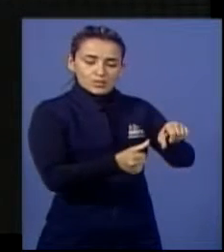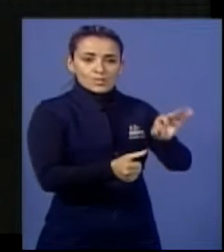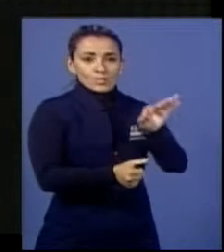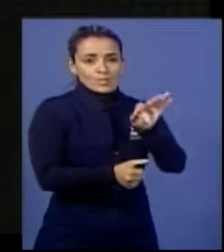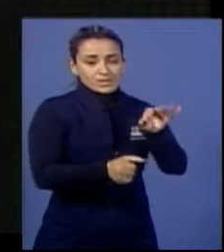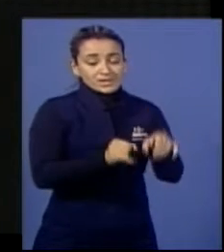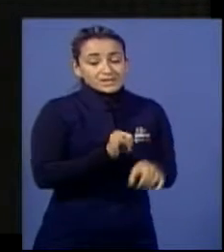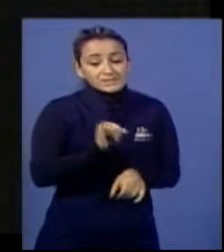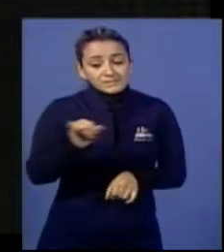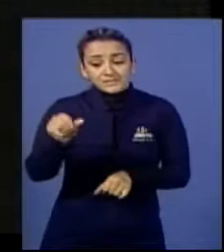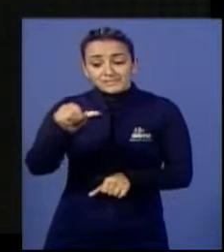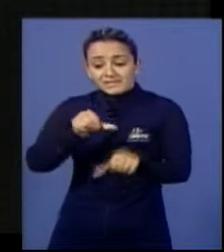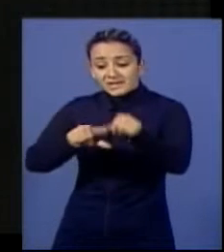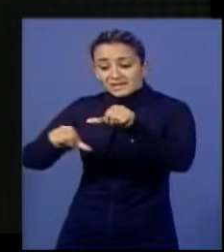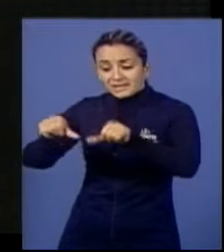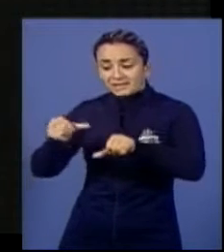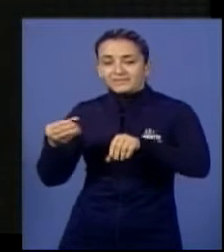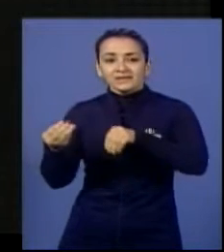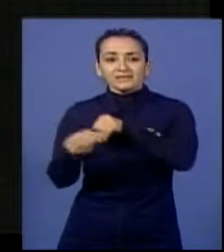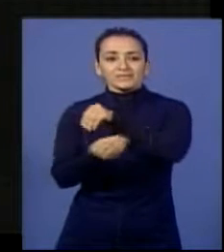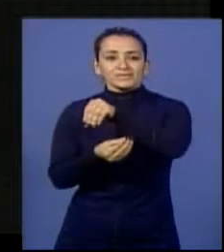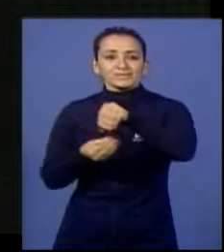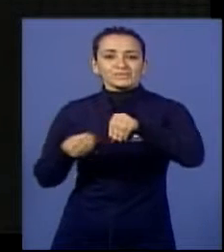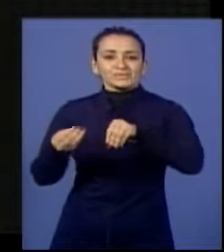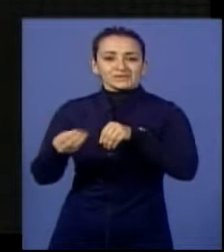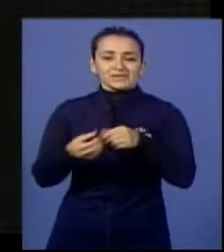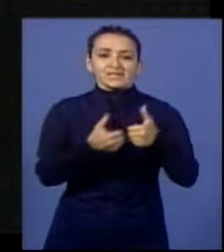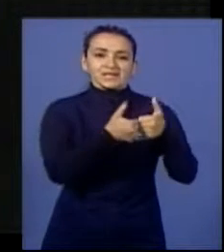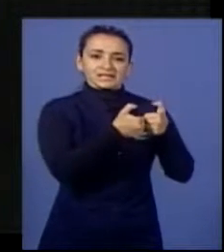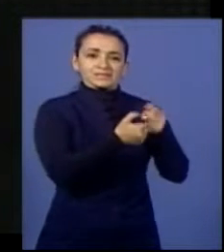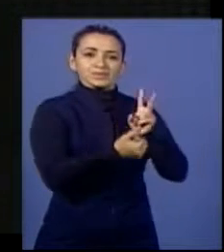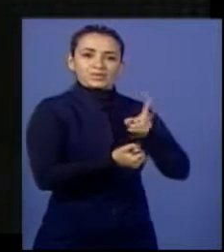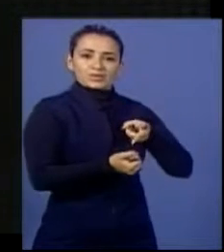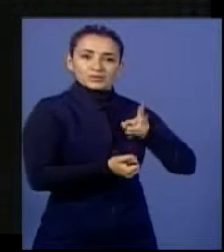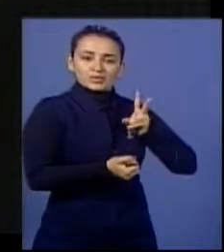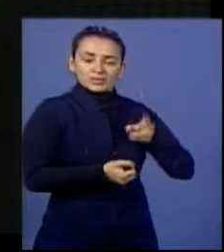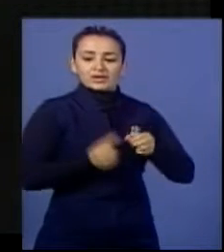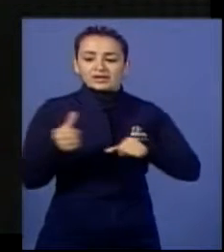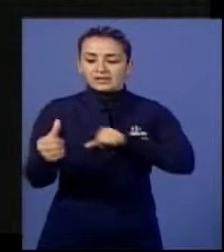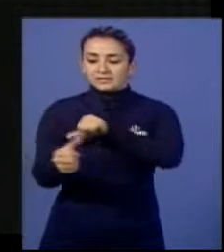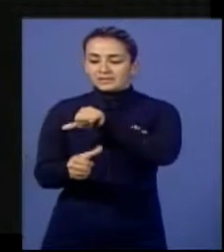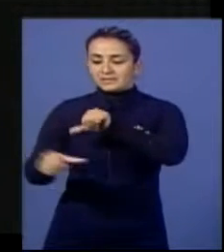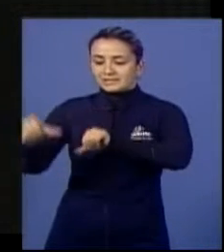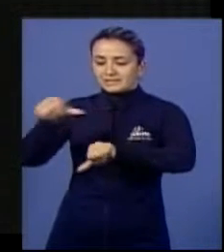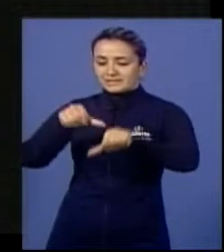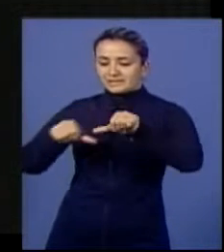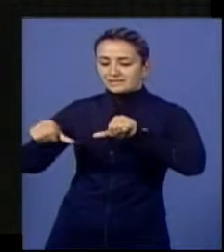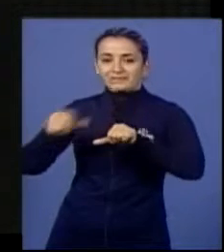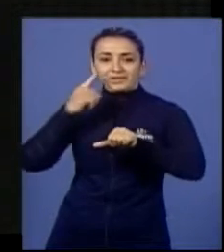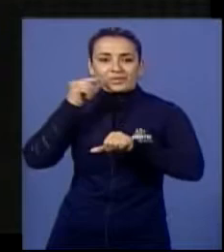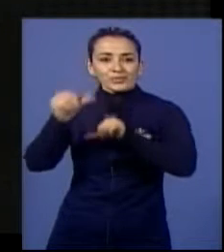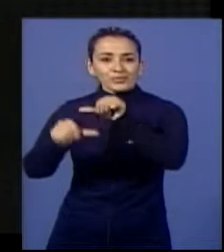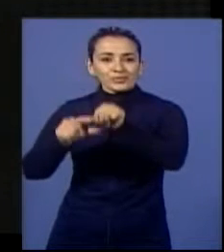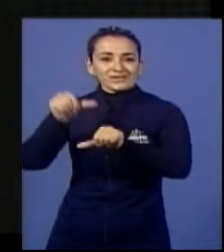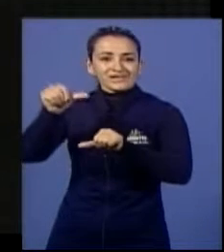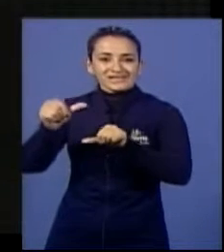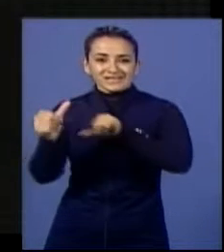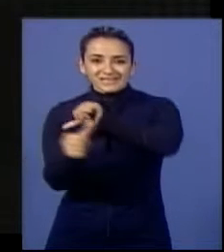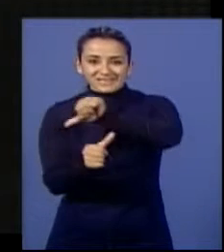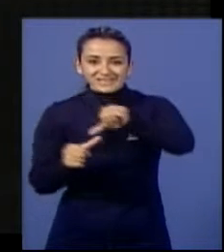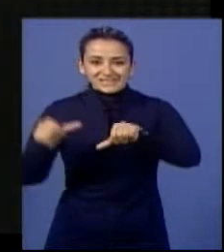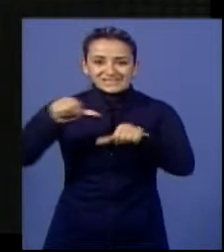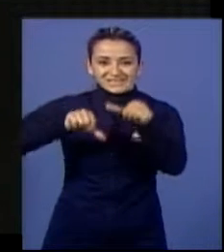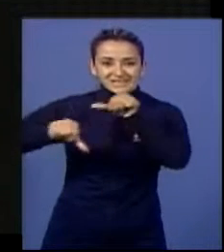a substância. Ah, tem isso? Tem. Daí o que ele comenta? Ele comenta que um laboratório investiga moléculas